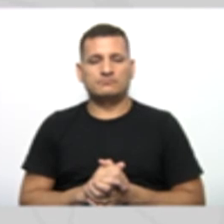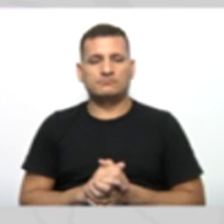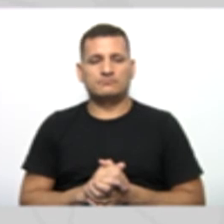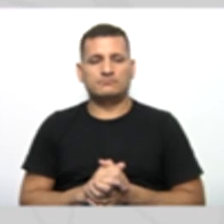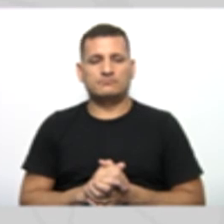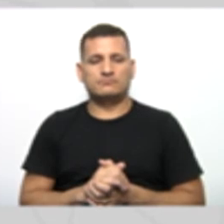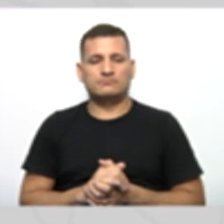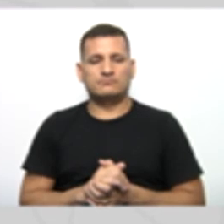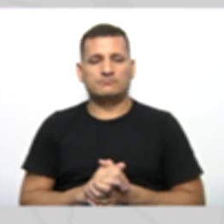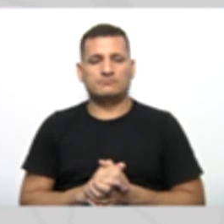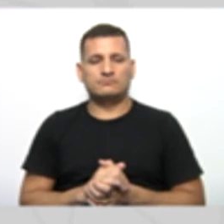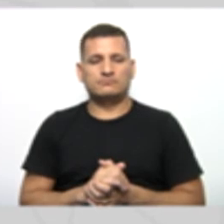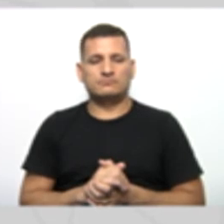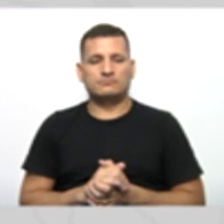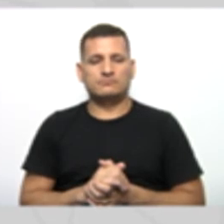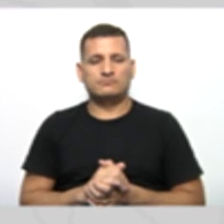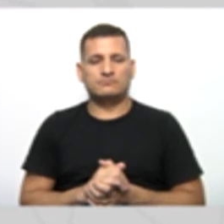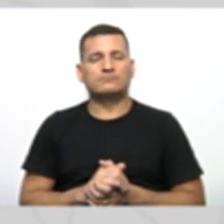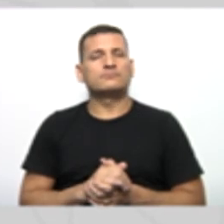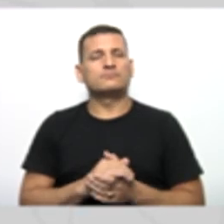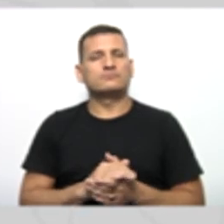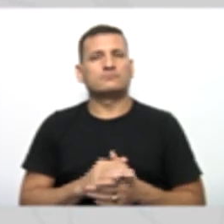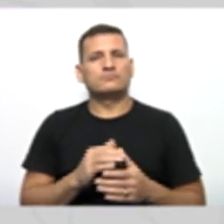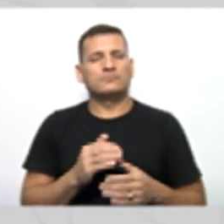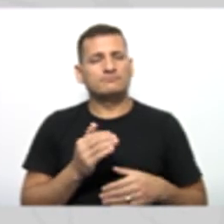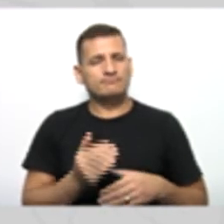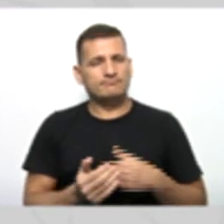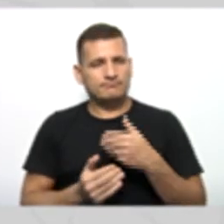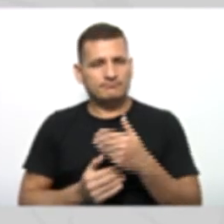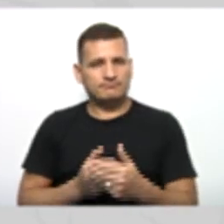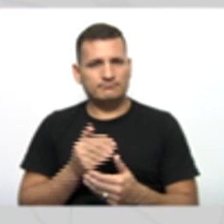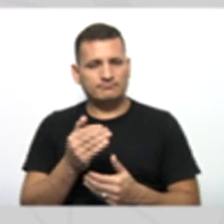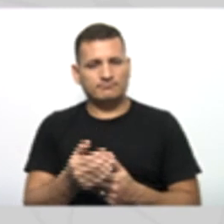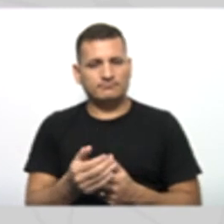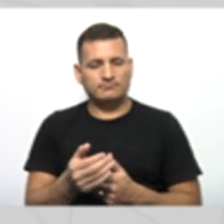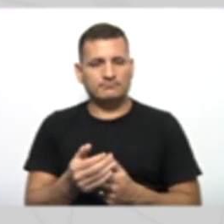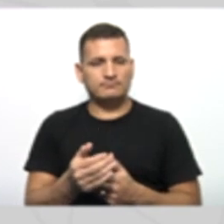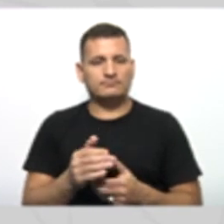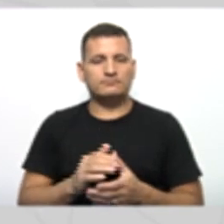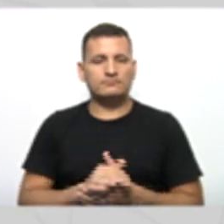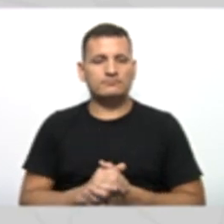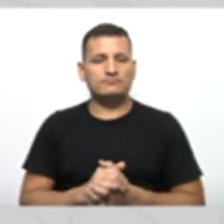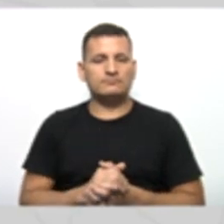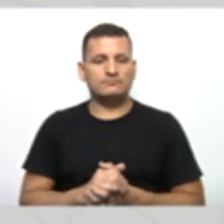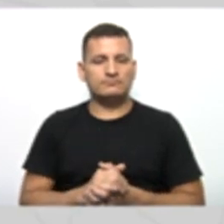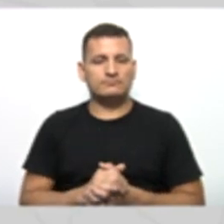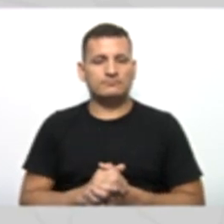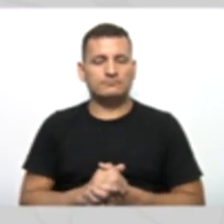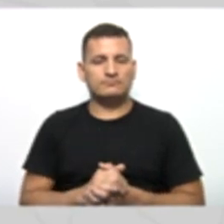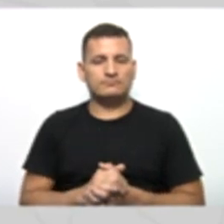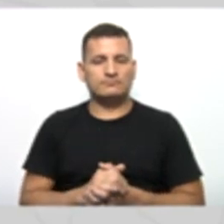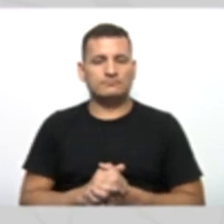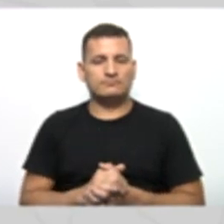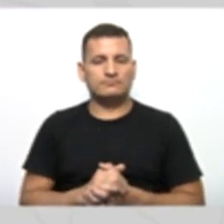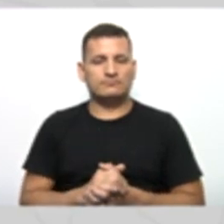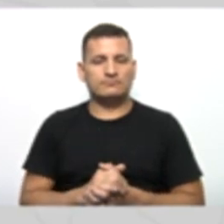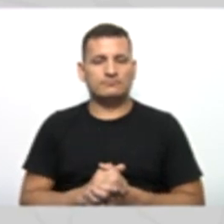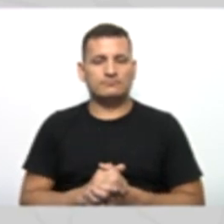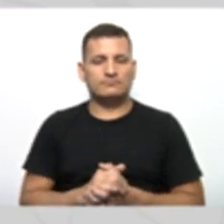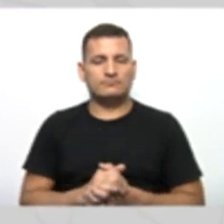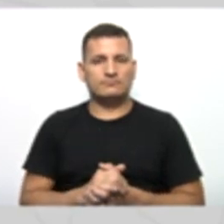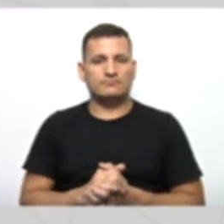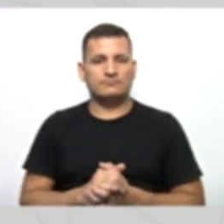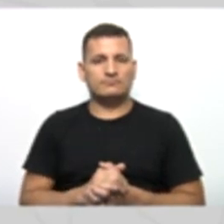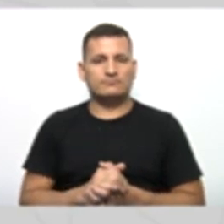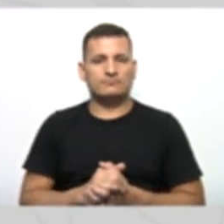cliente, o passo a passo, e perfeitamente é ilustrado dessa forma. Gente,